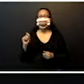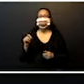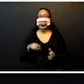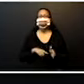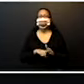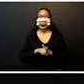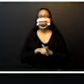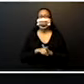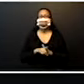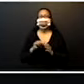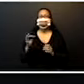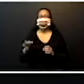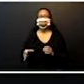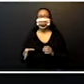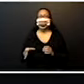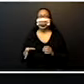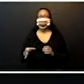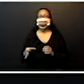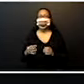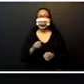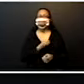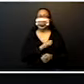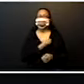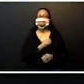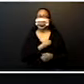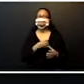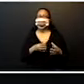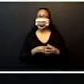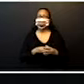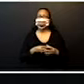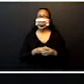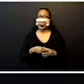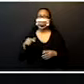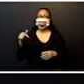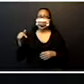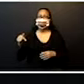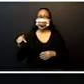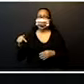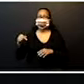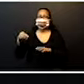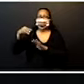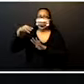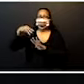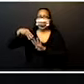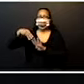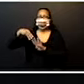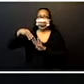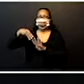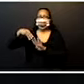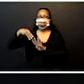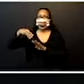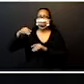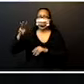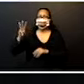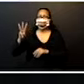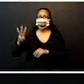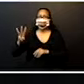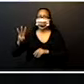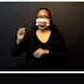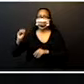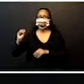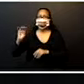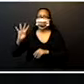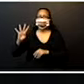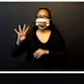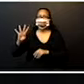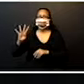correto? Esse número é composto por 7 milhares e 384 dezenas? Não